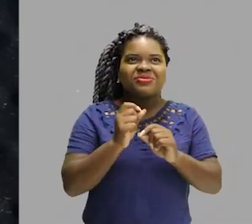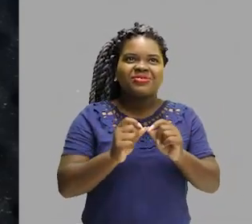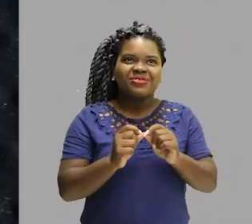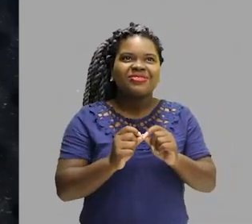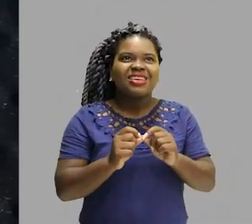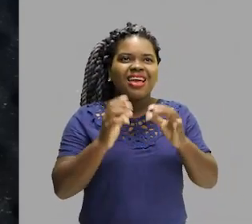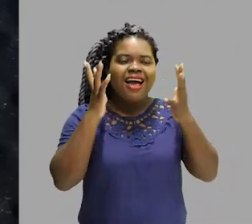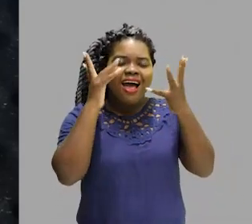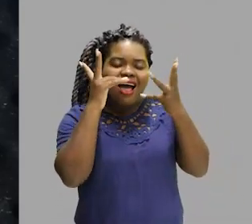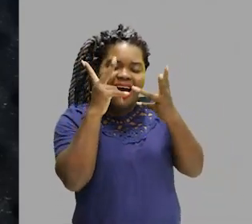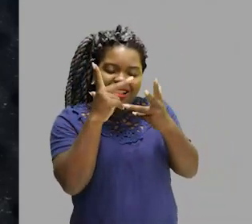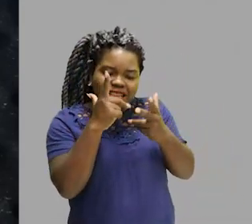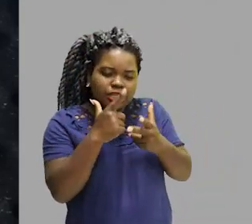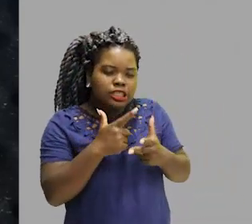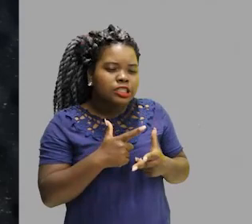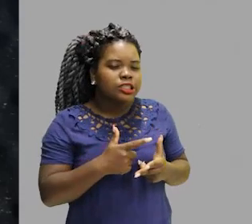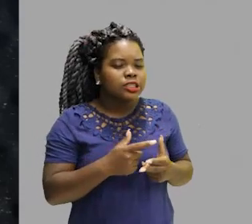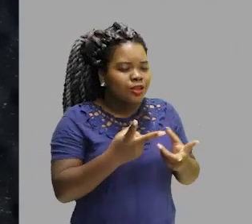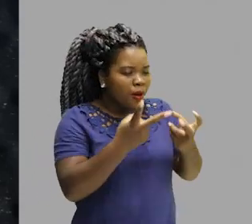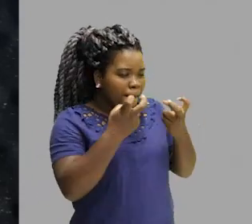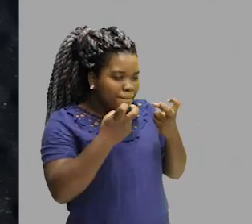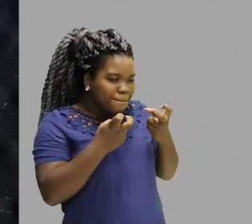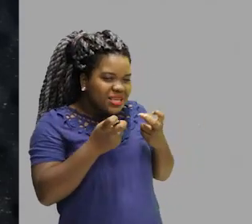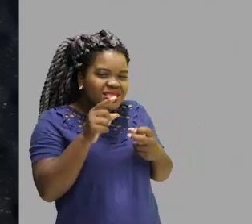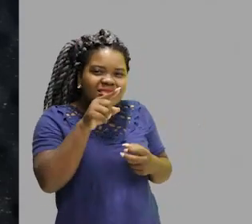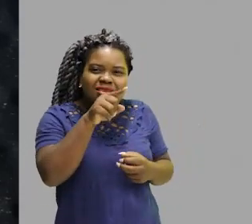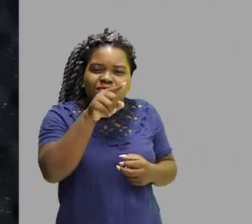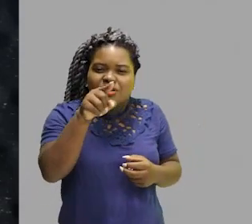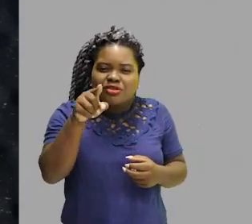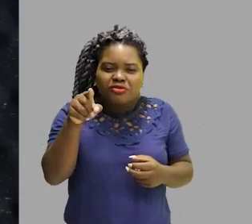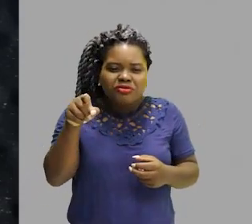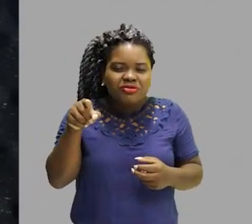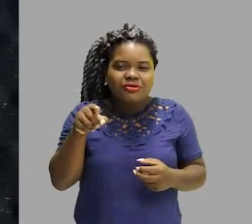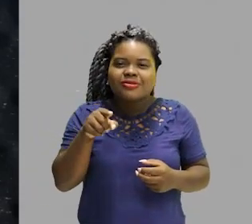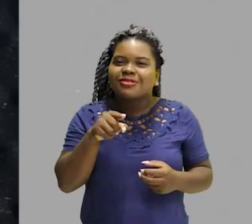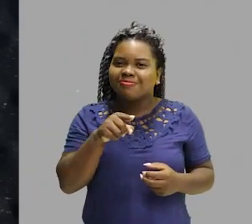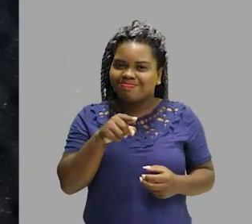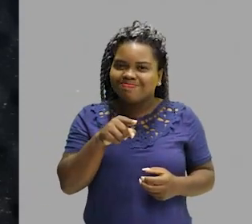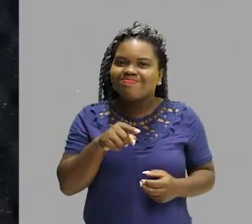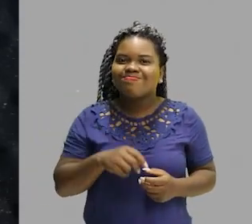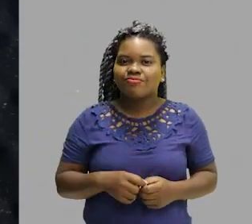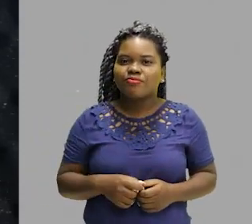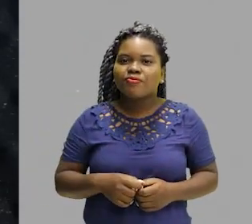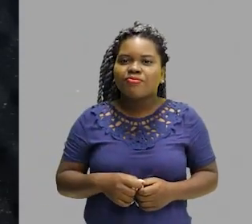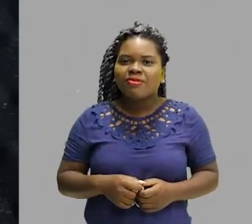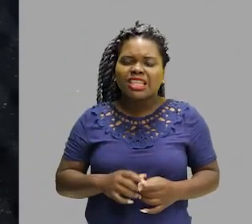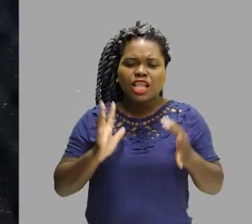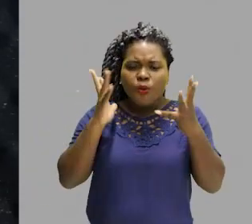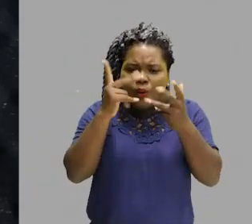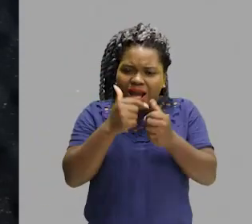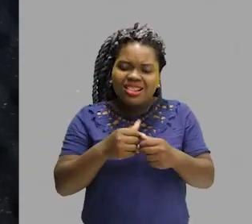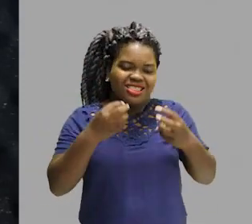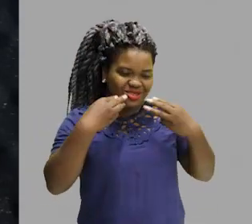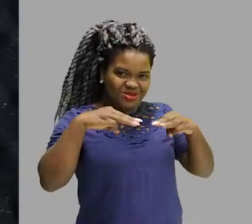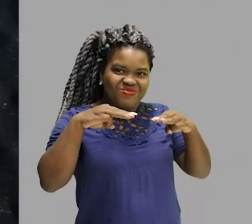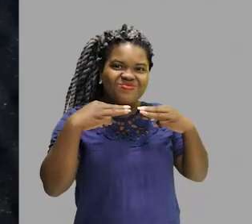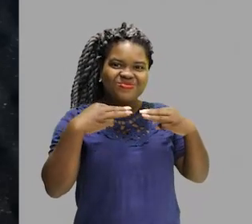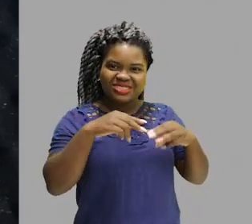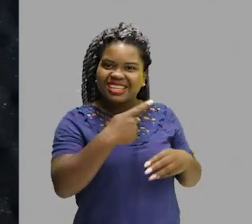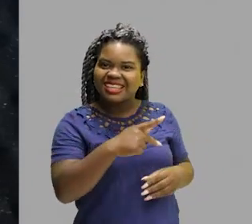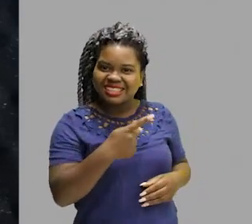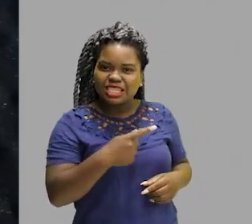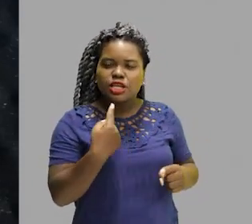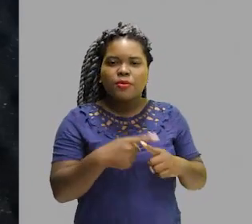as mesmas emoções sentindo. Eu acho muito interessante essa canção porque ele diz assim: histórias de uma vida,